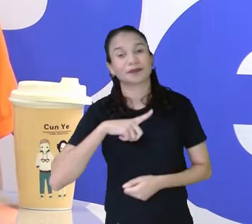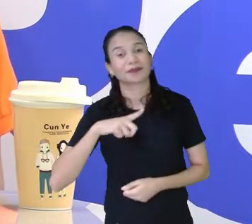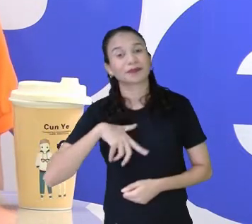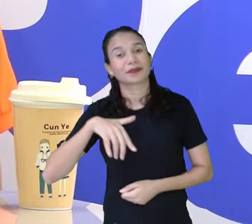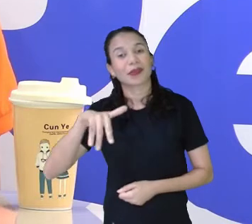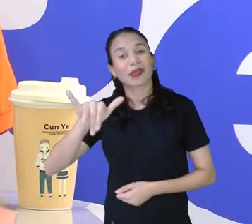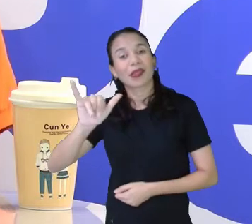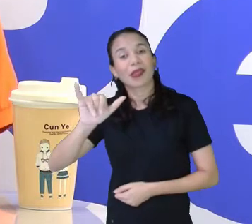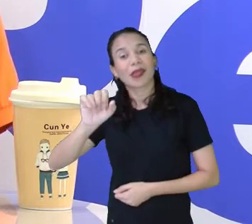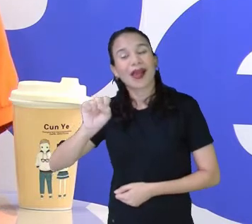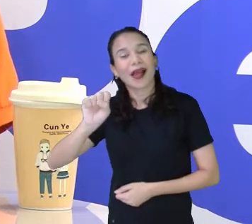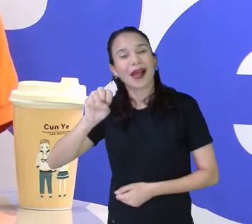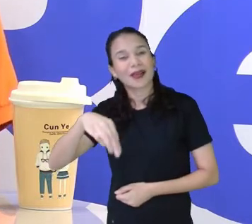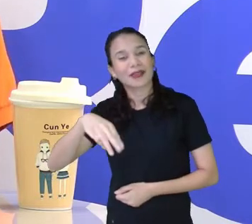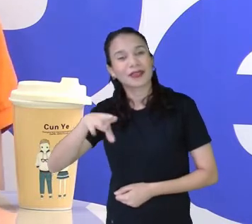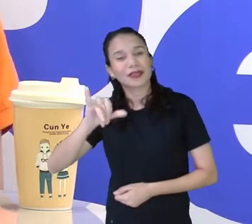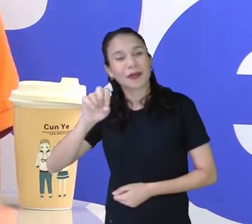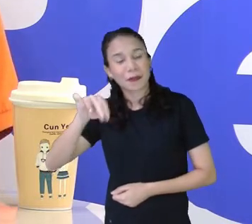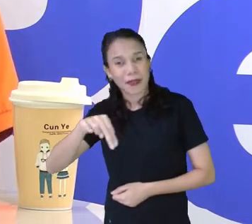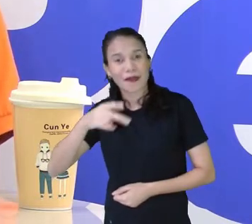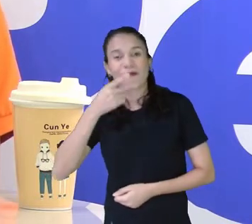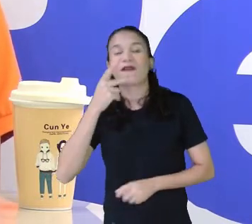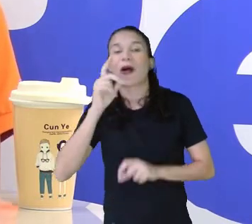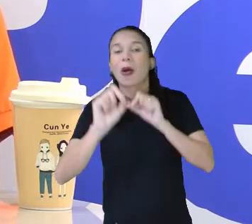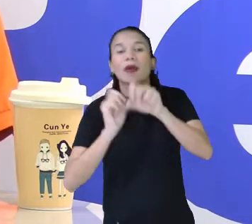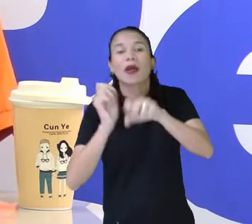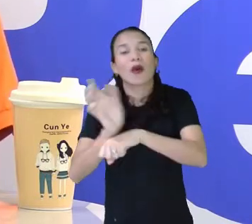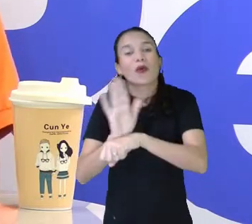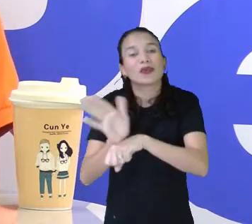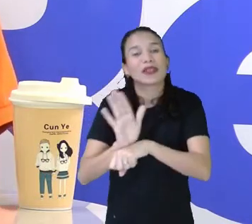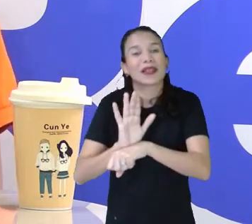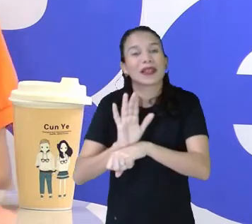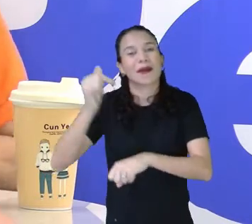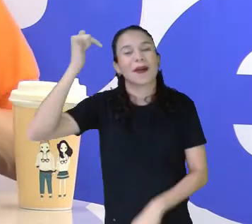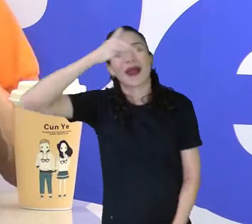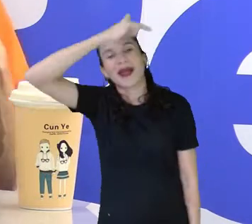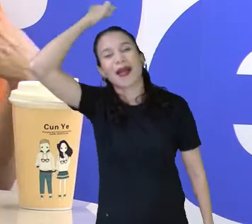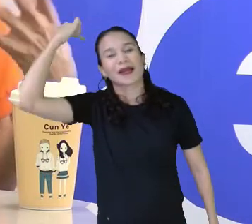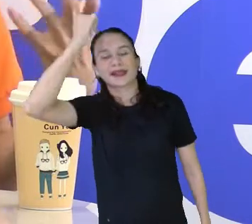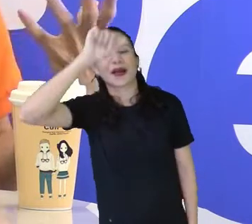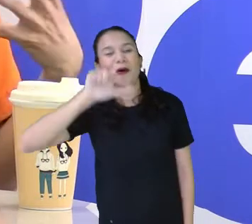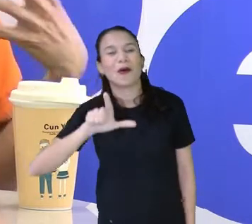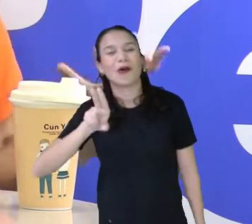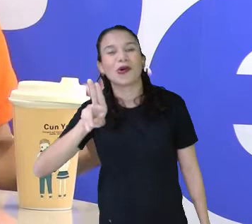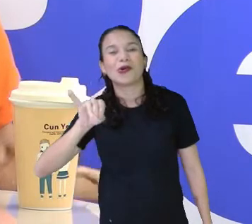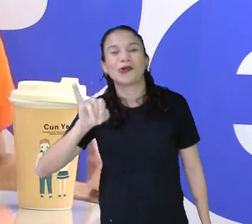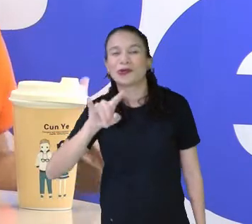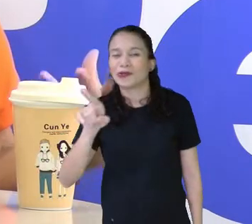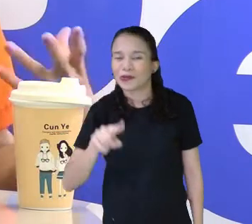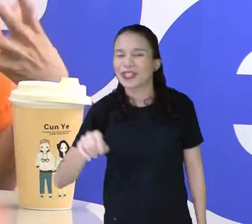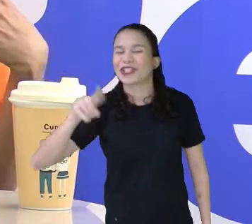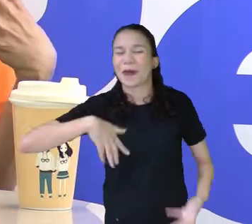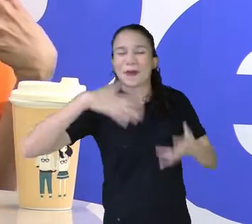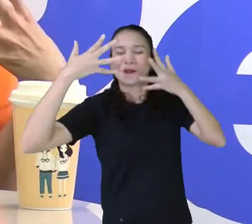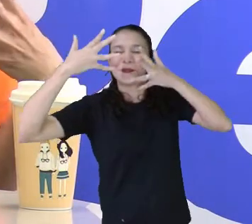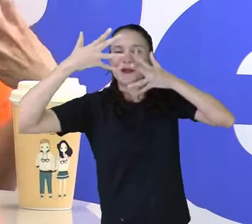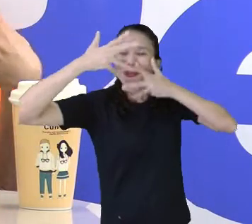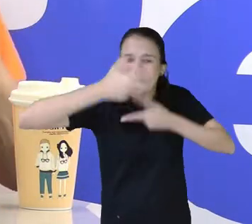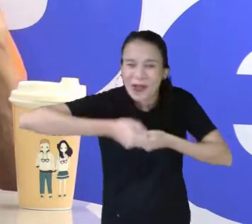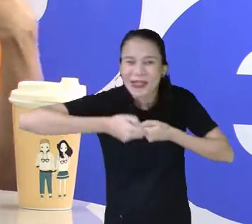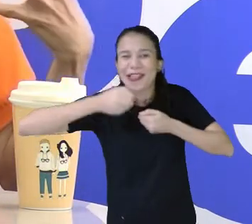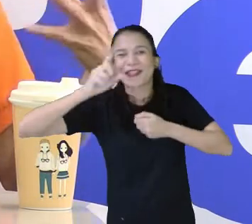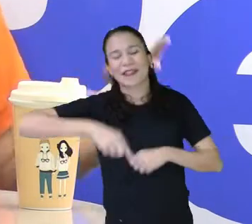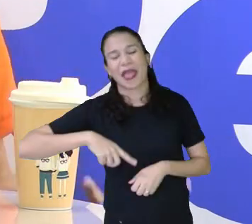sabe, Mauricéia, o Cinema São Luís. Olha que legal, né? Isso. O nosso cinema, um cinema tão belo, tão, né,